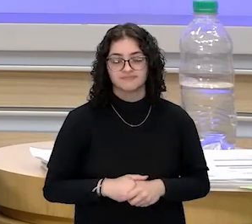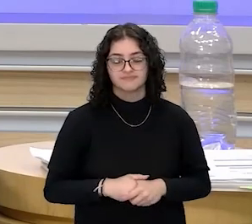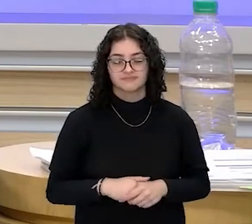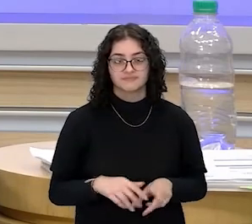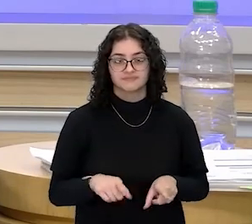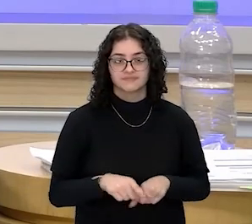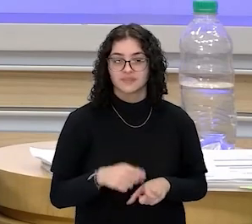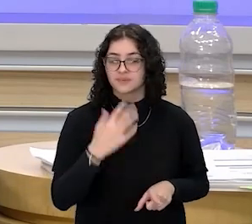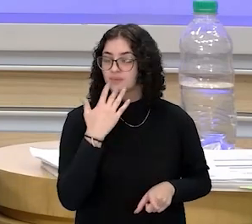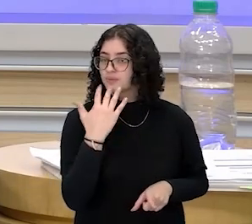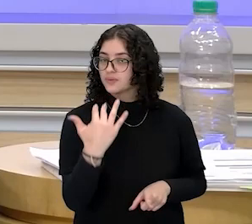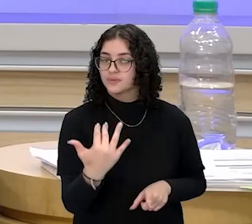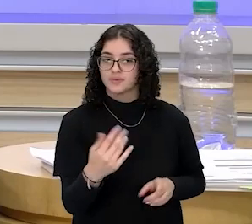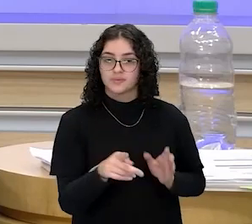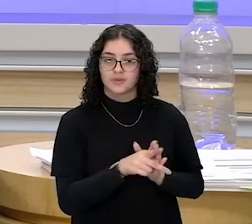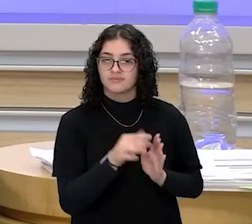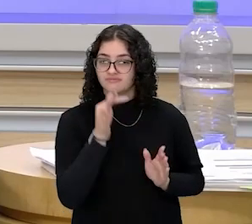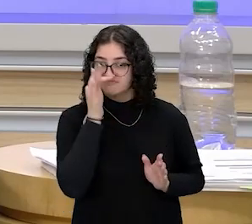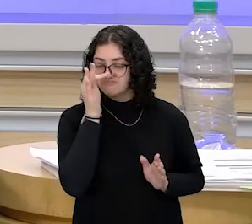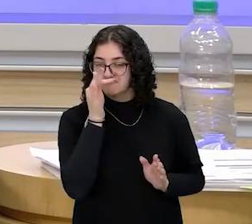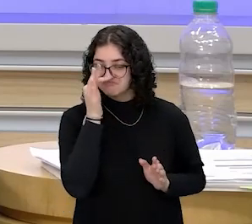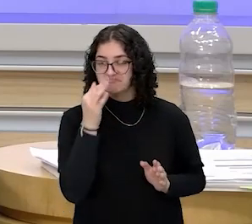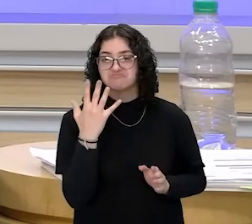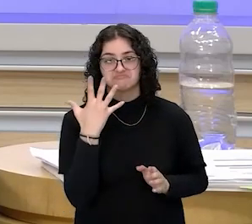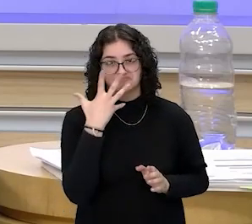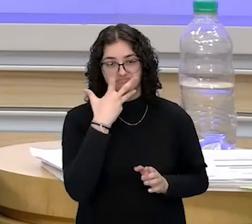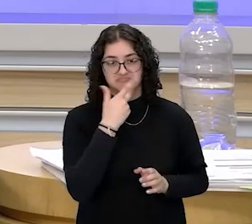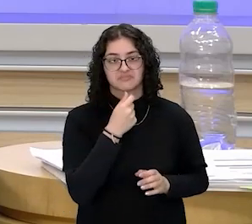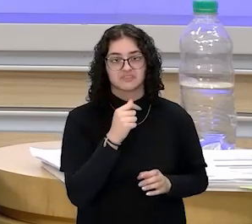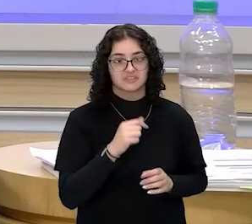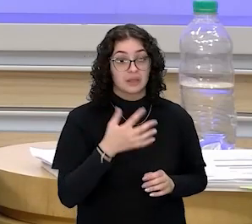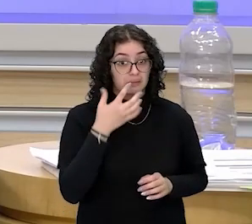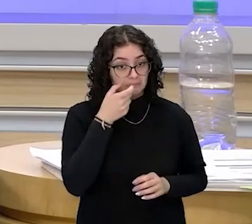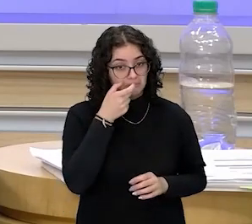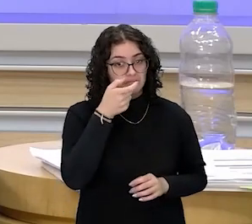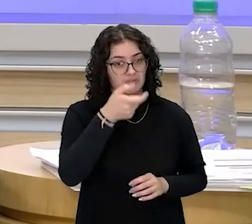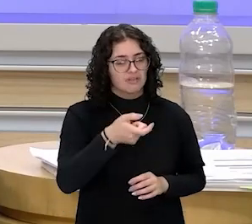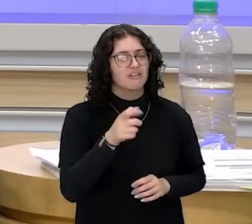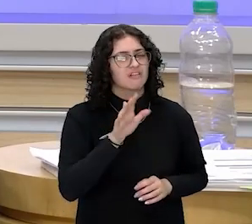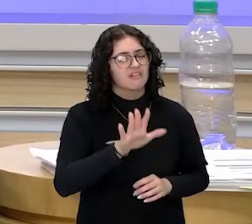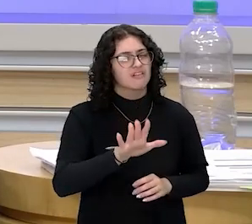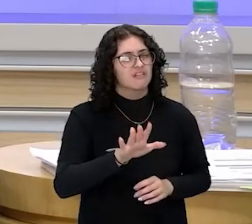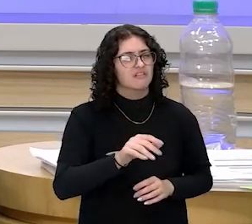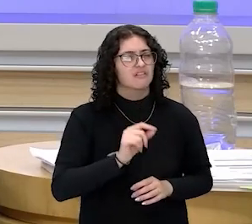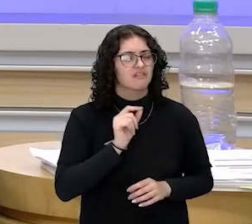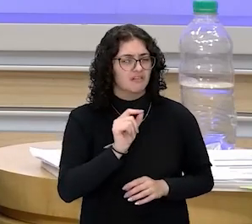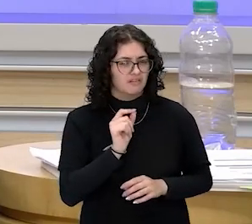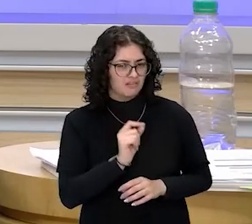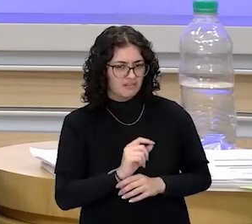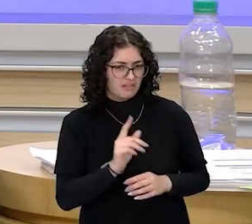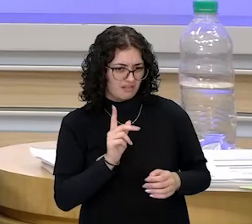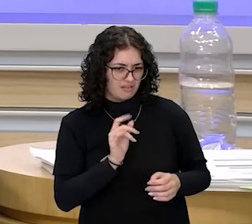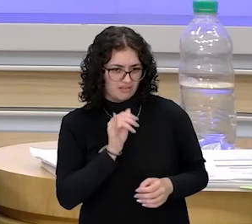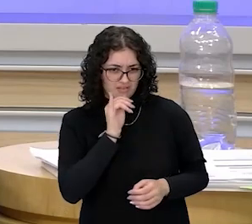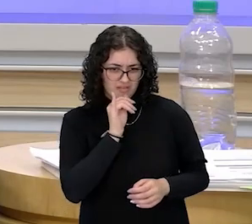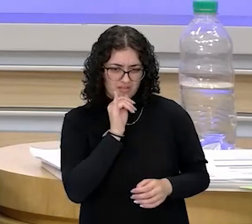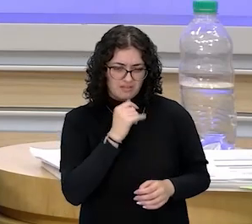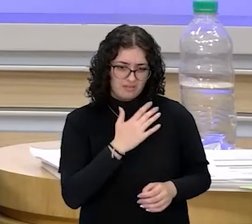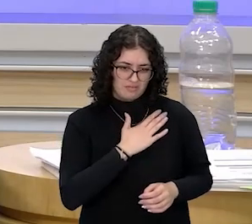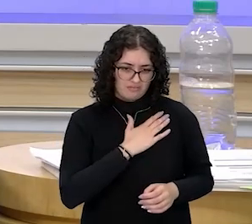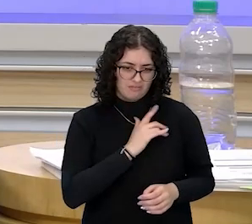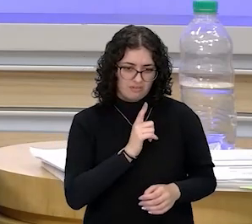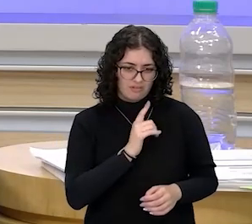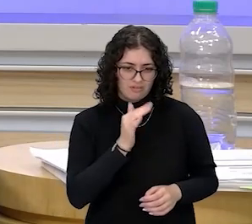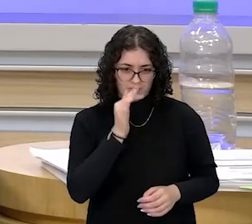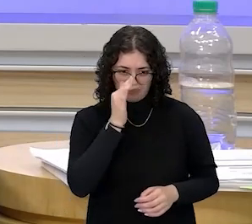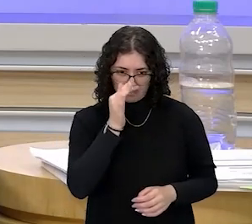a coloração da flor. Olha que interessante. Então, quer dizer, Sumar, que se eu tiver uma planta dessa